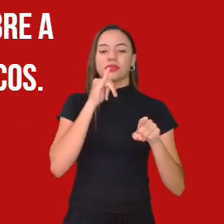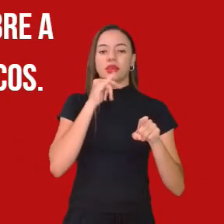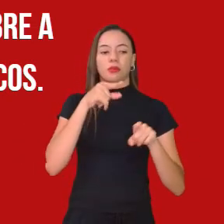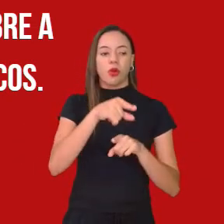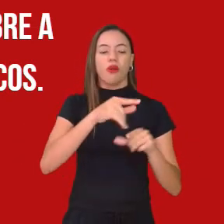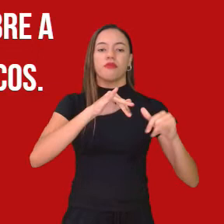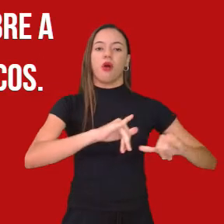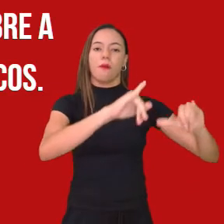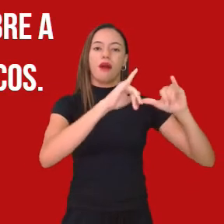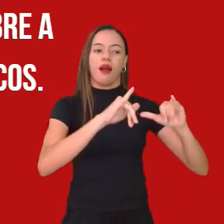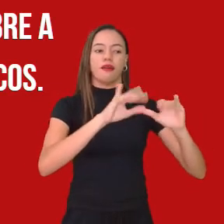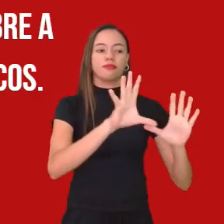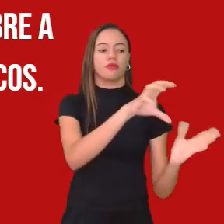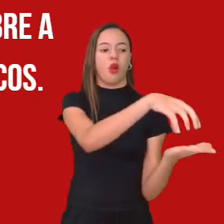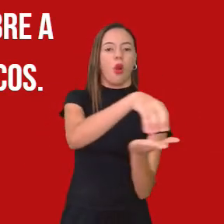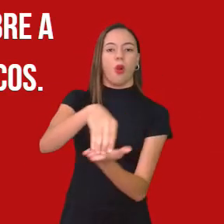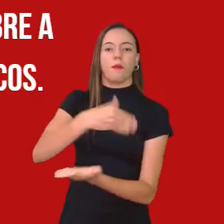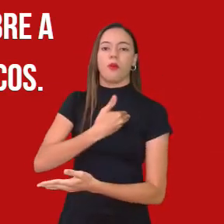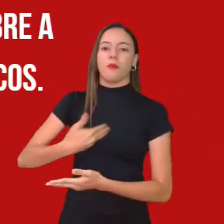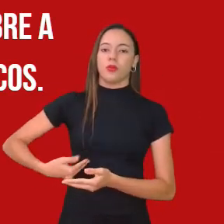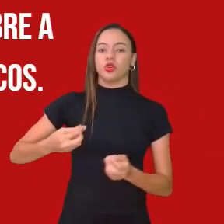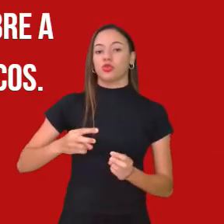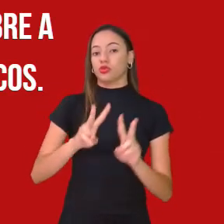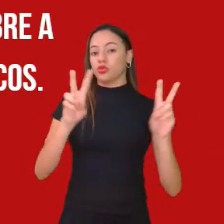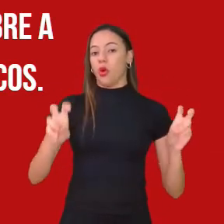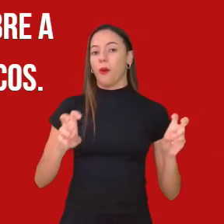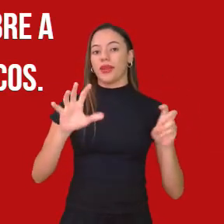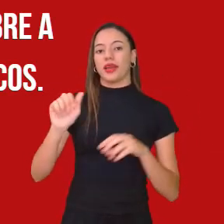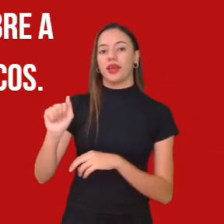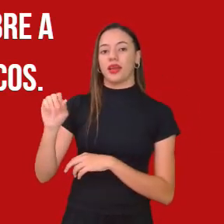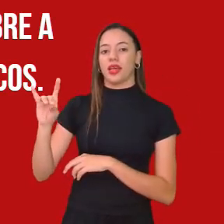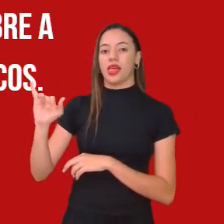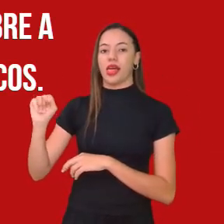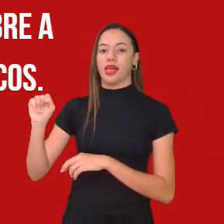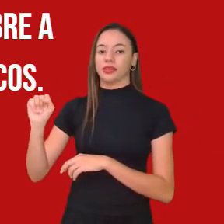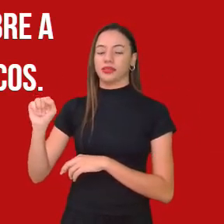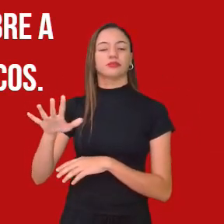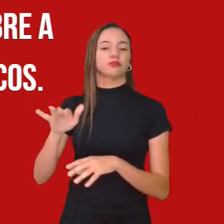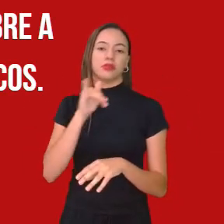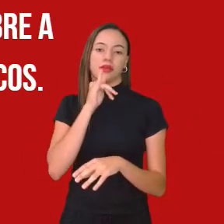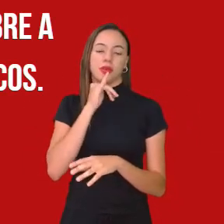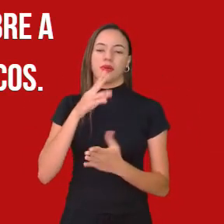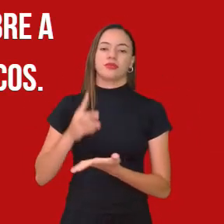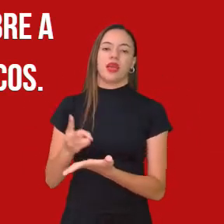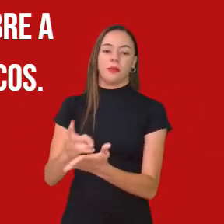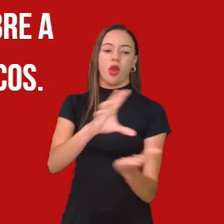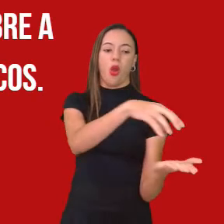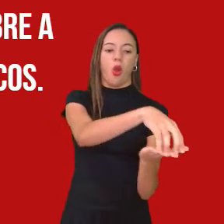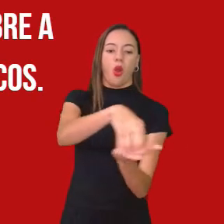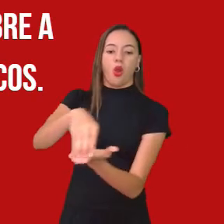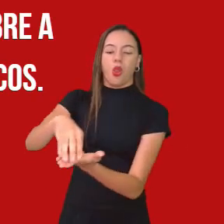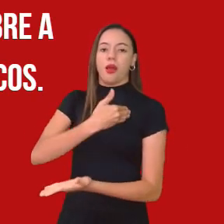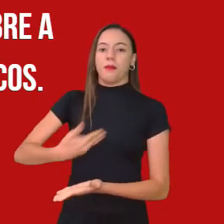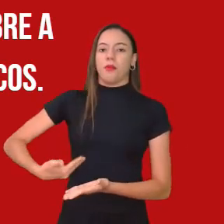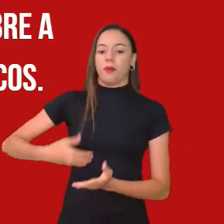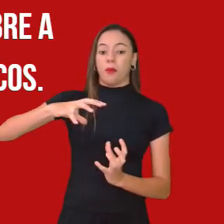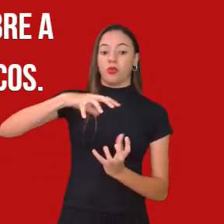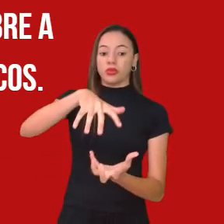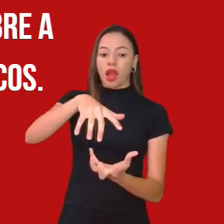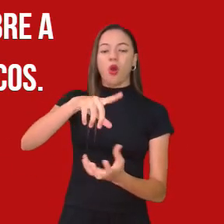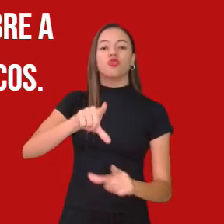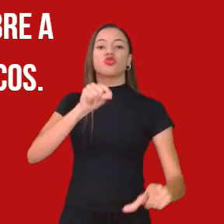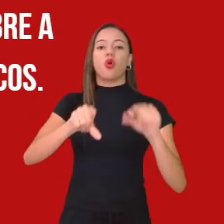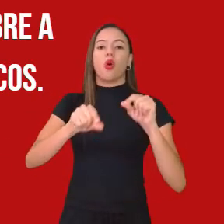órgãos públicos. Então, sempre que os órgãos públicos mundiais, através da Organização Mundial da Saúde, escolhem datas específicas,